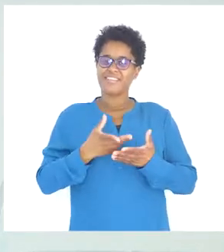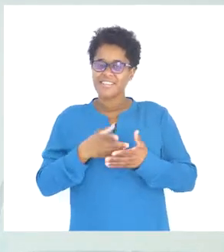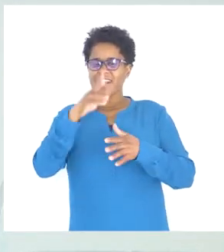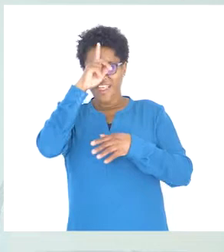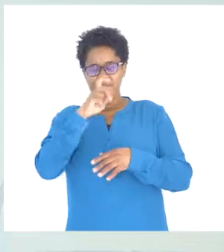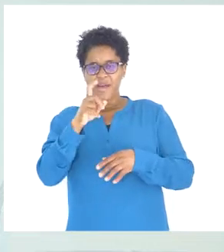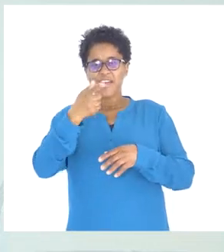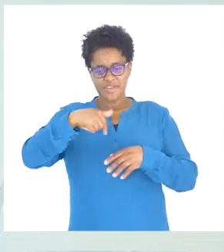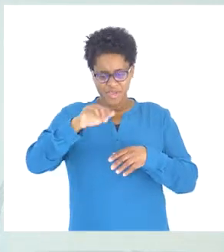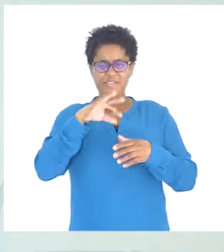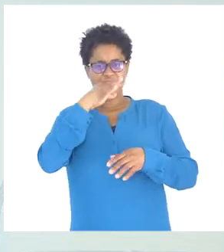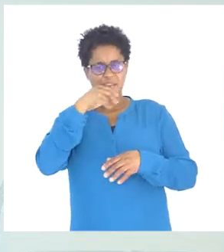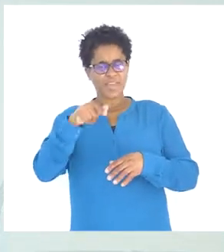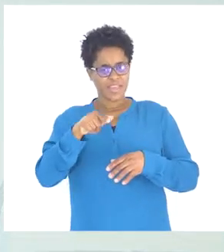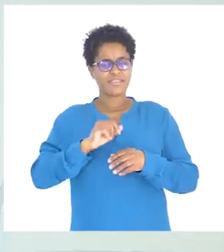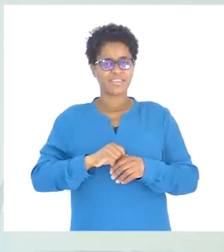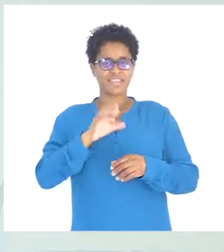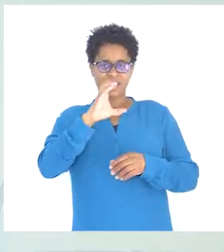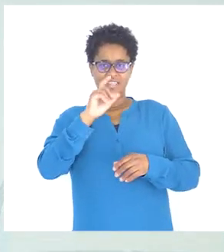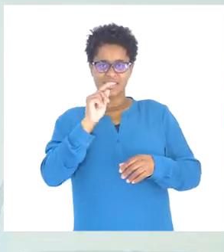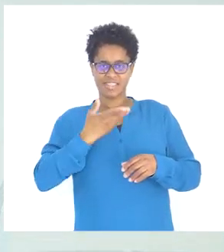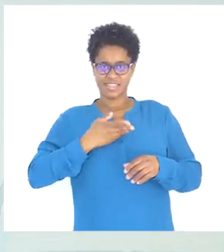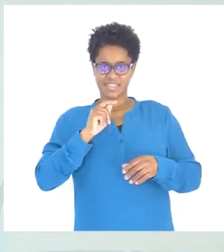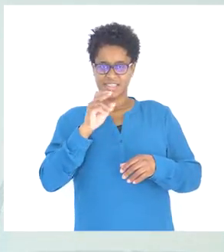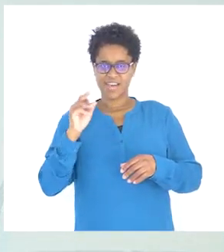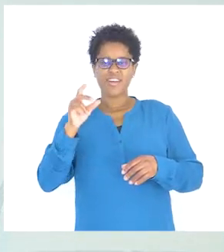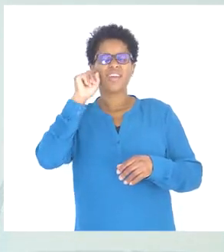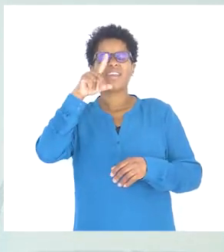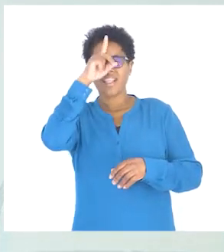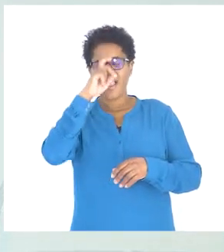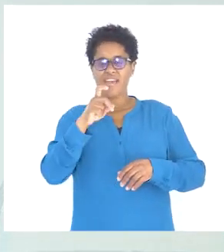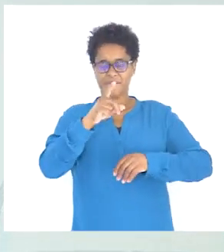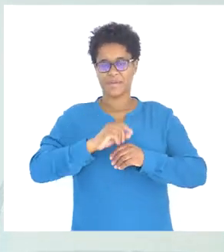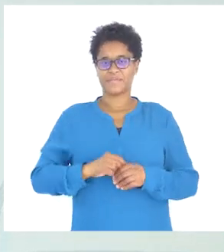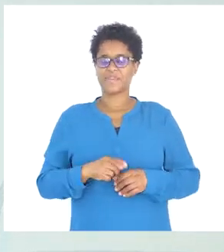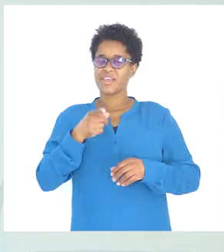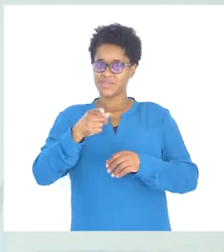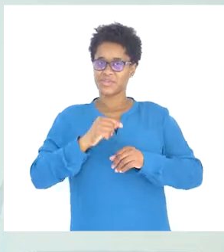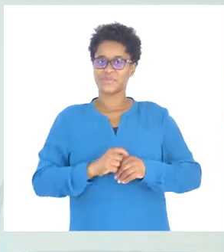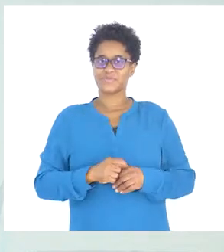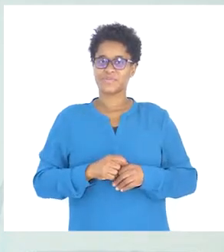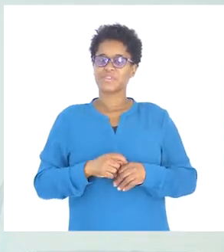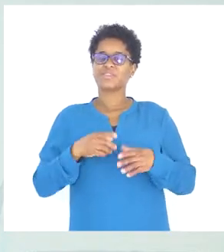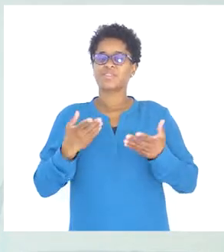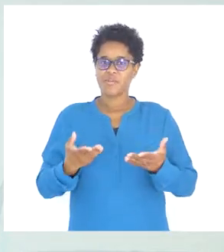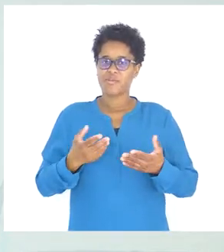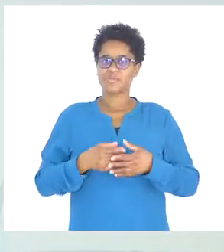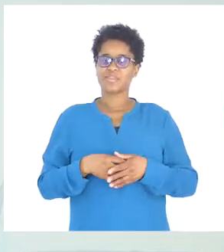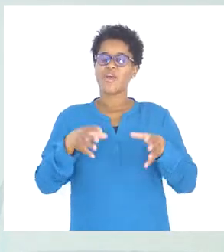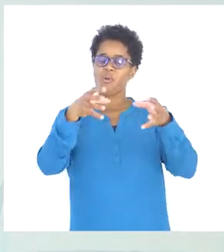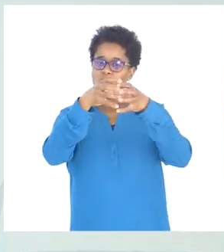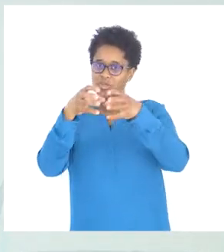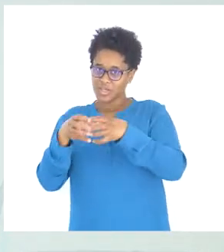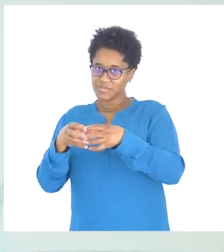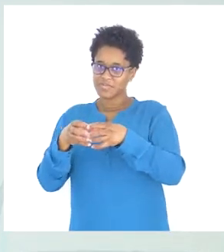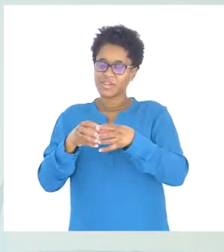aqui da CDO, não é? Quem se lembra o significado da CDO? Isso significa